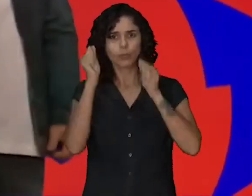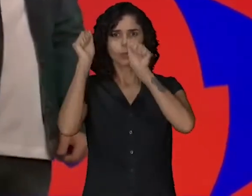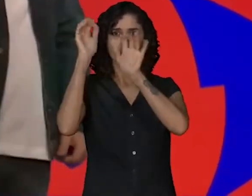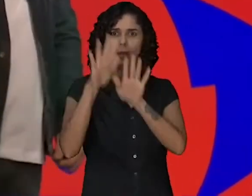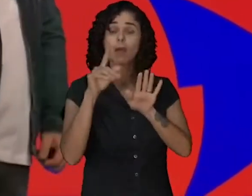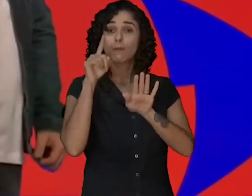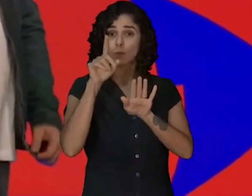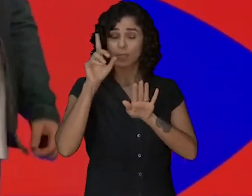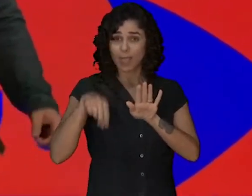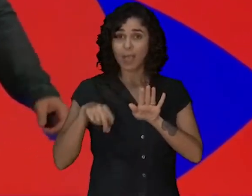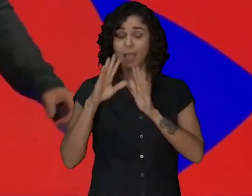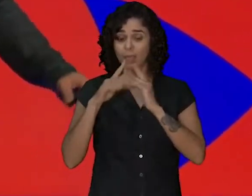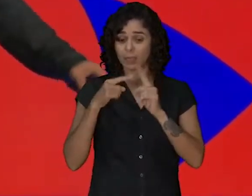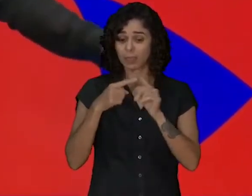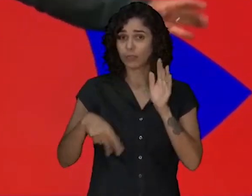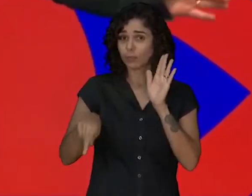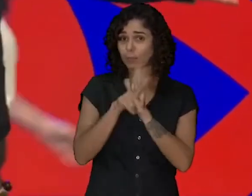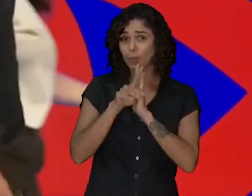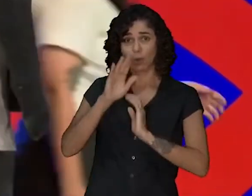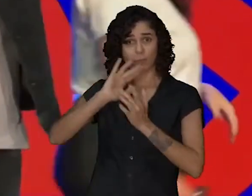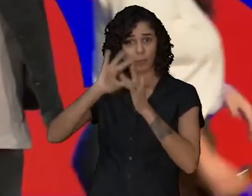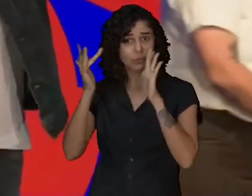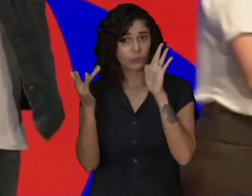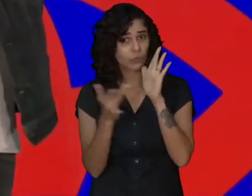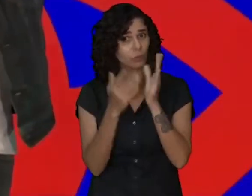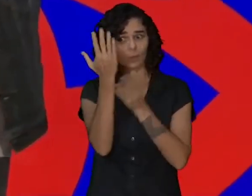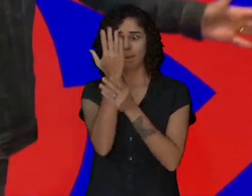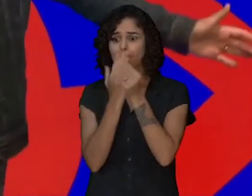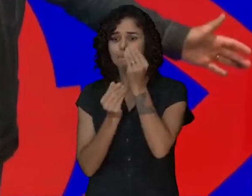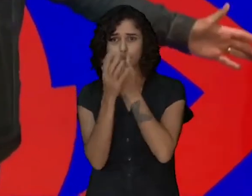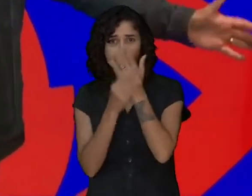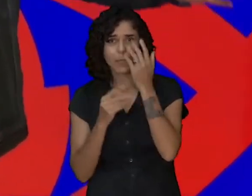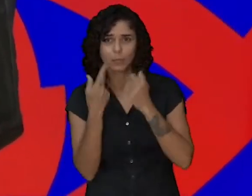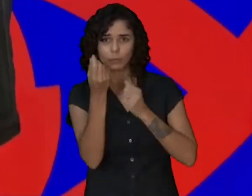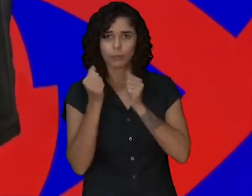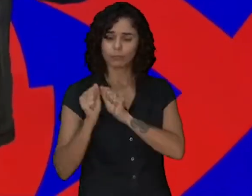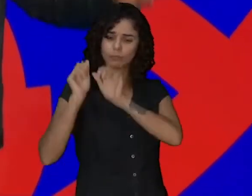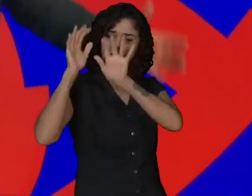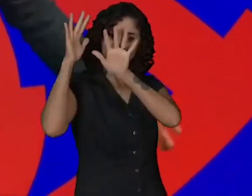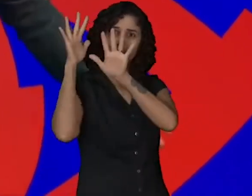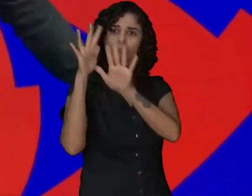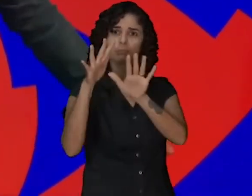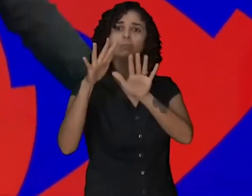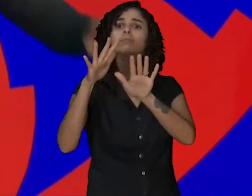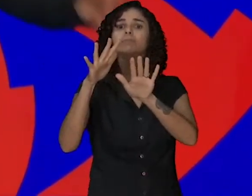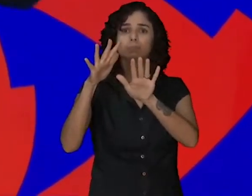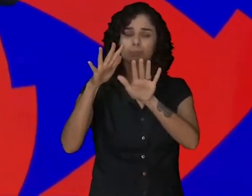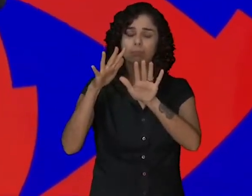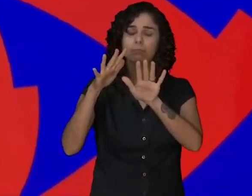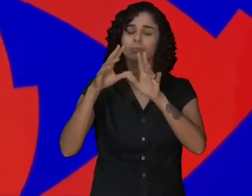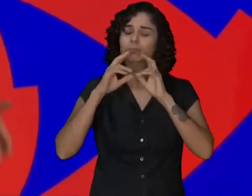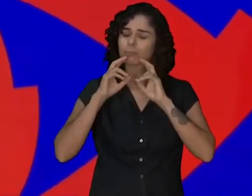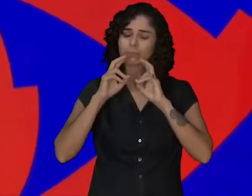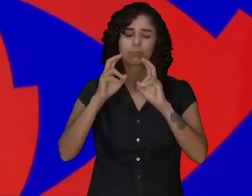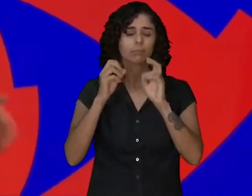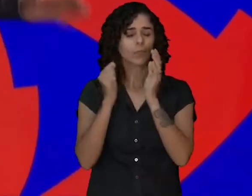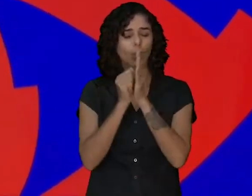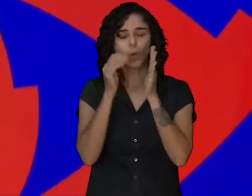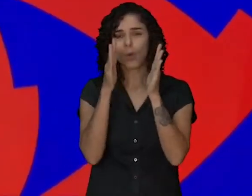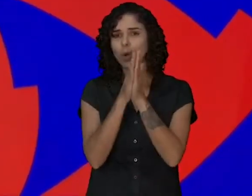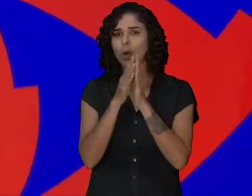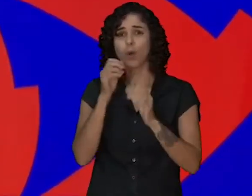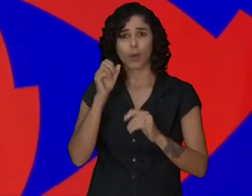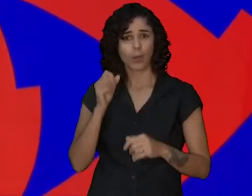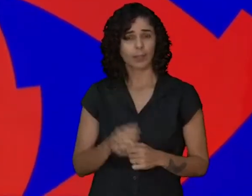de Jesus. Então estende a sua mão e levanta a sua voz em oração. E se você puder, fica em